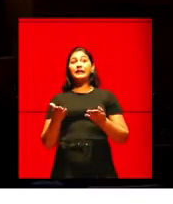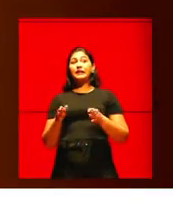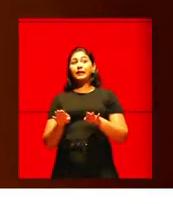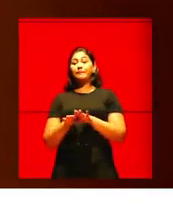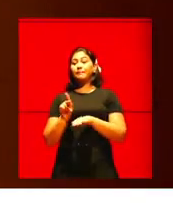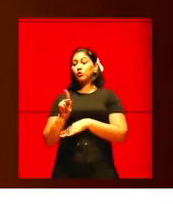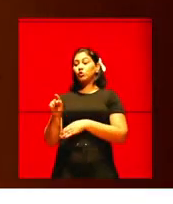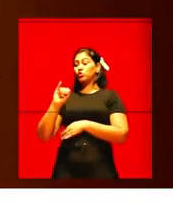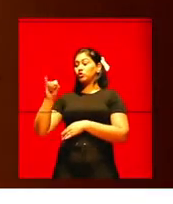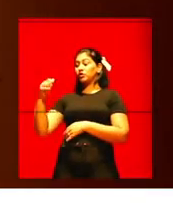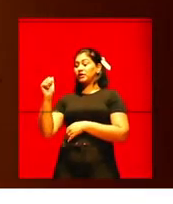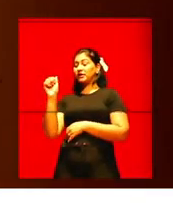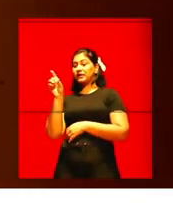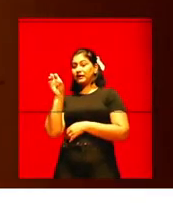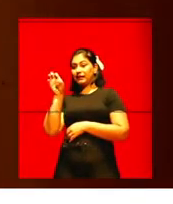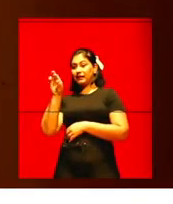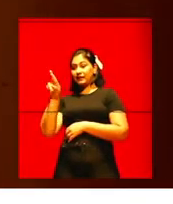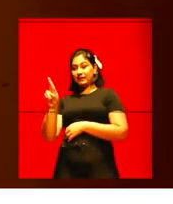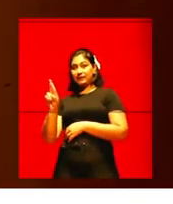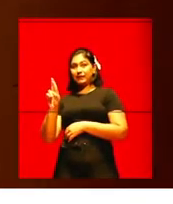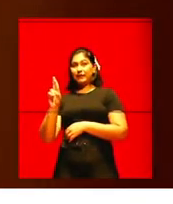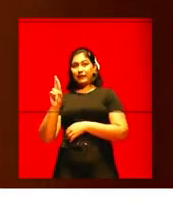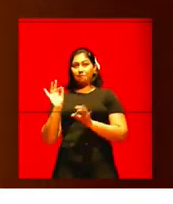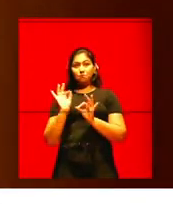aí, meu filho?